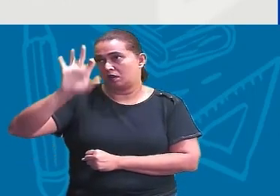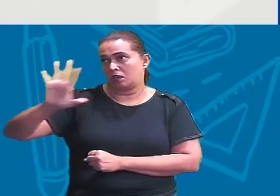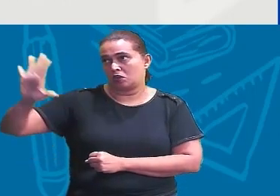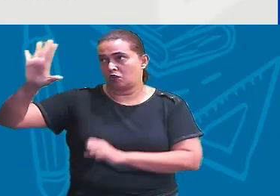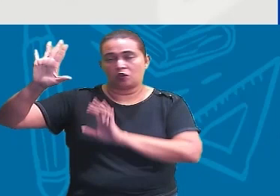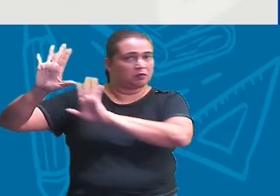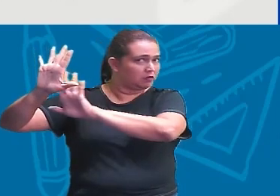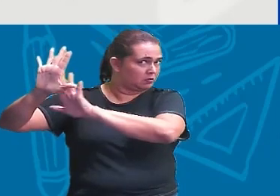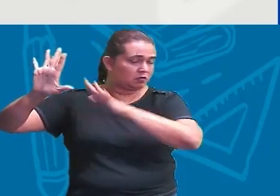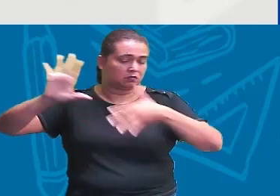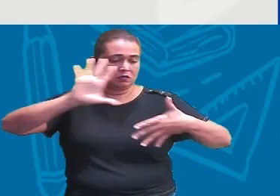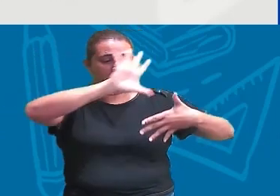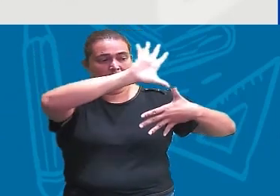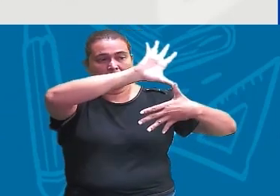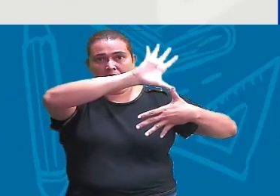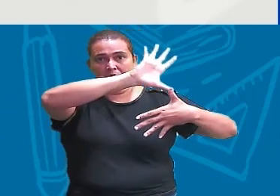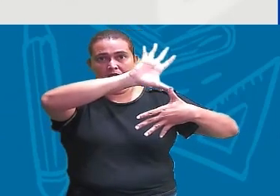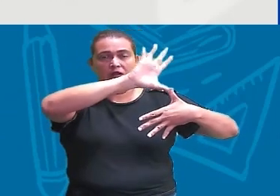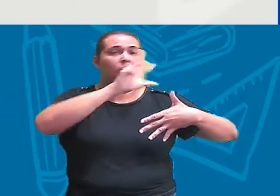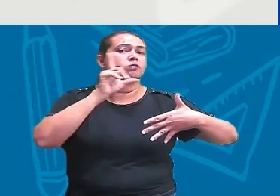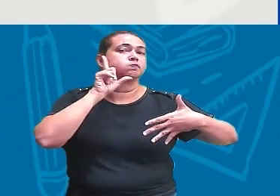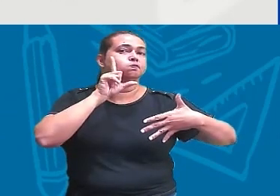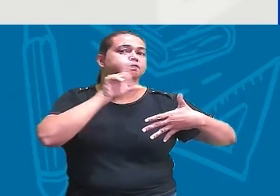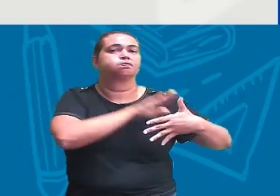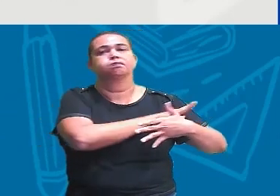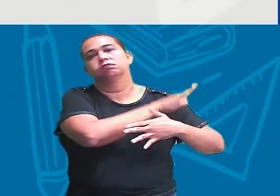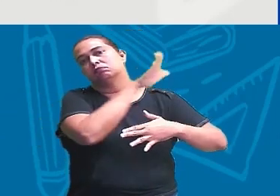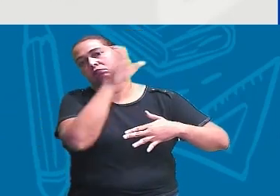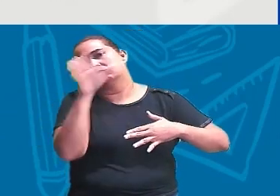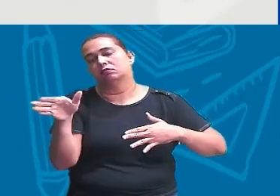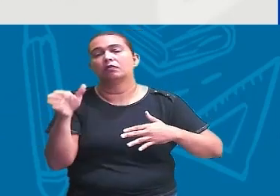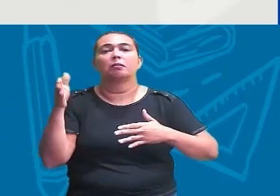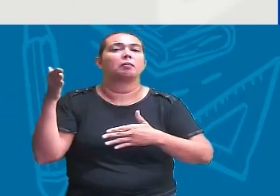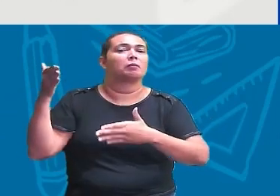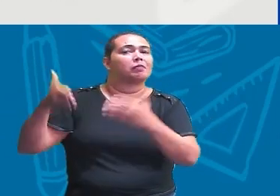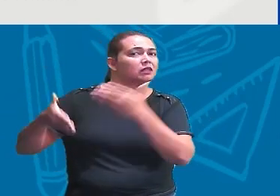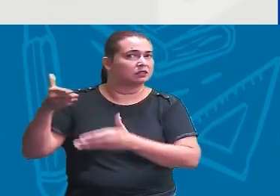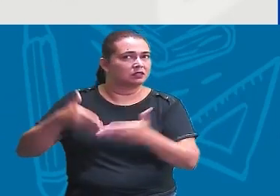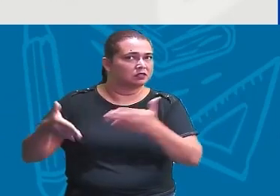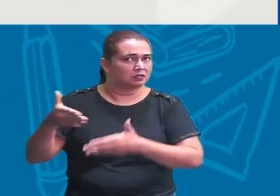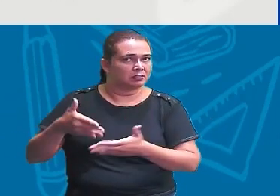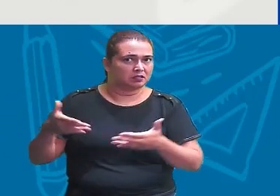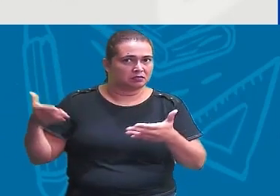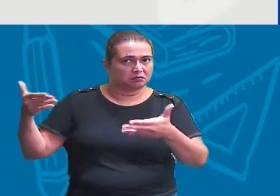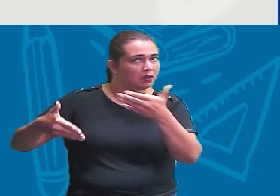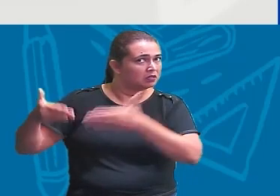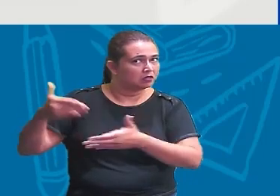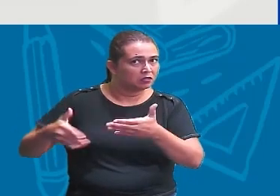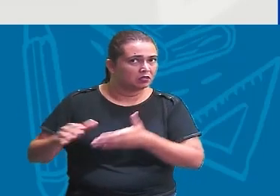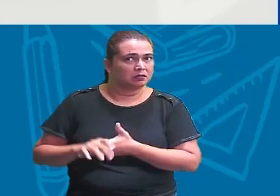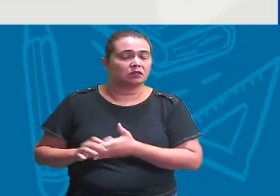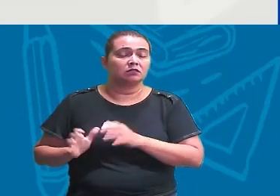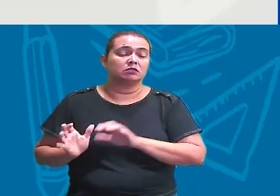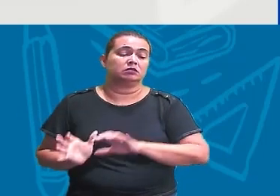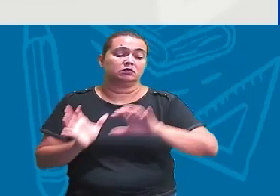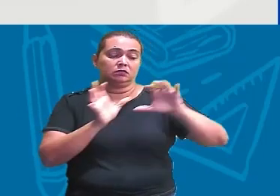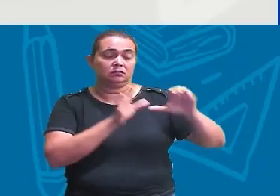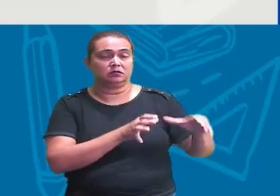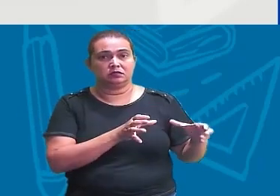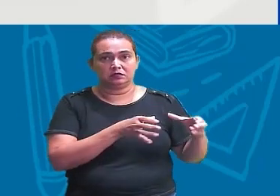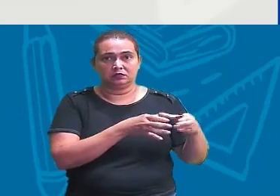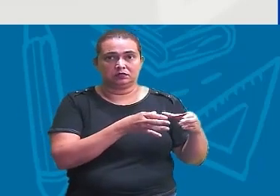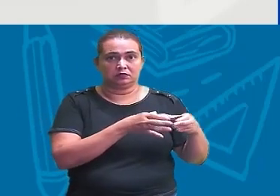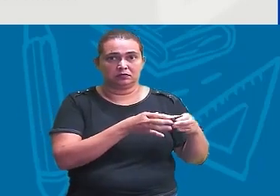na América, também vai entrar no conflito. Do outro lado desse conflito, nós temos as chamadas